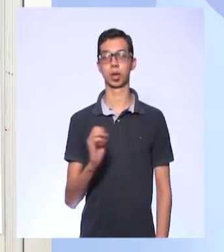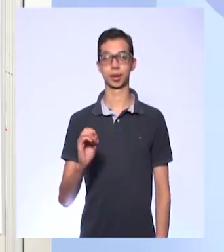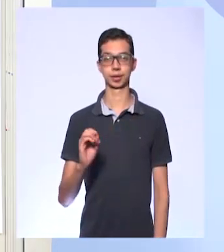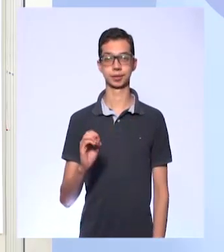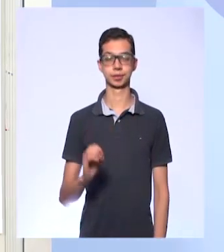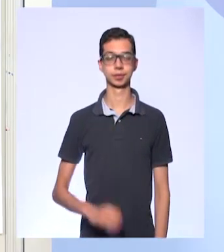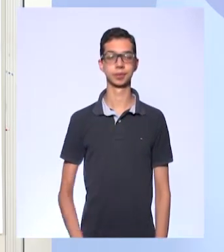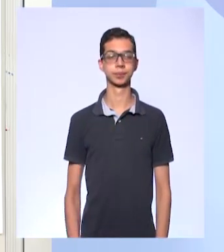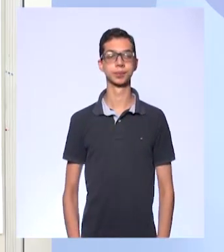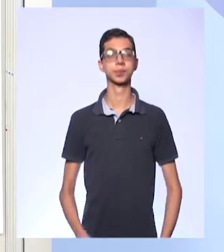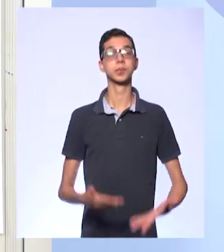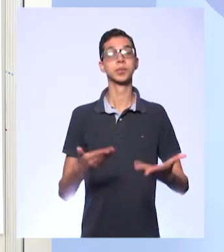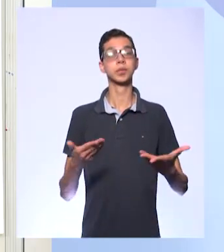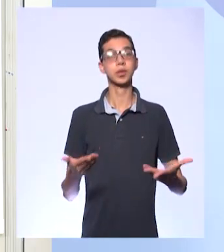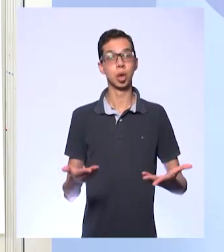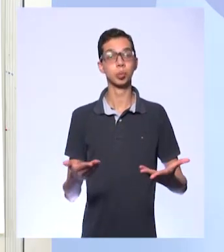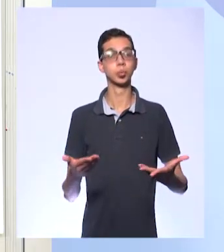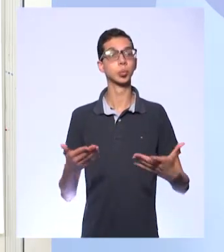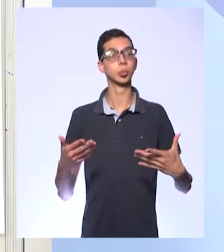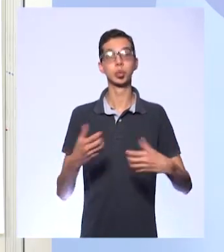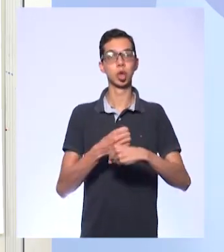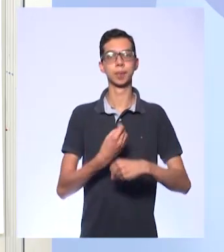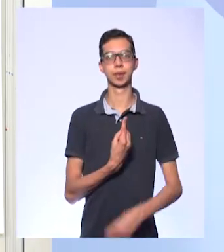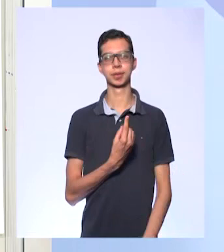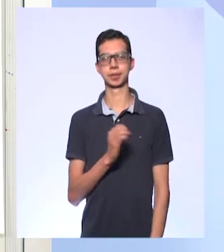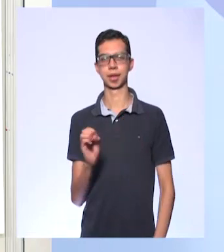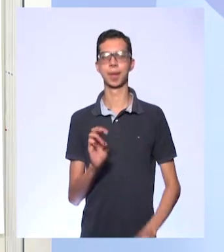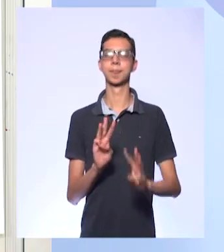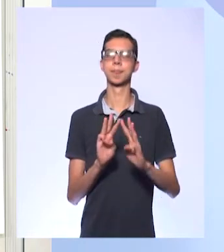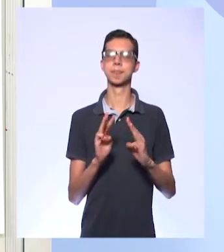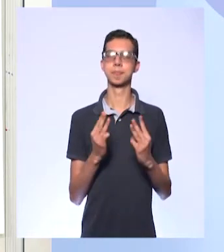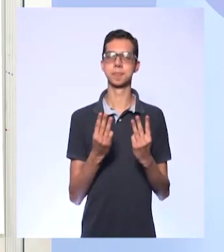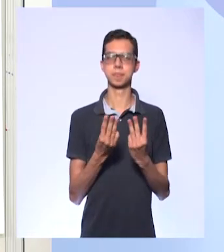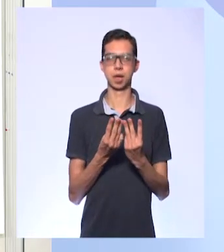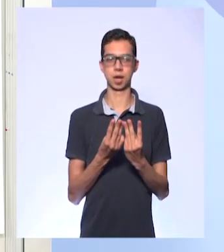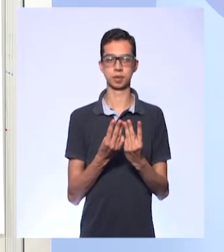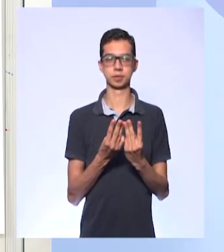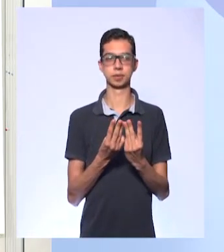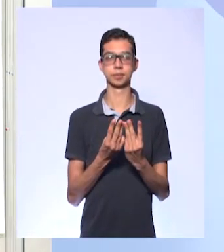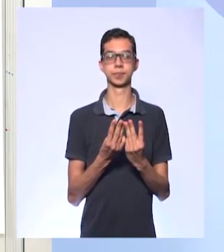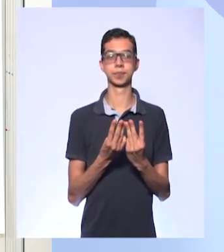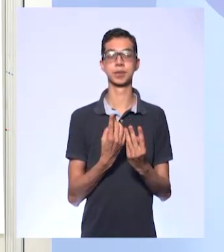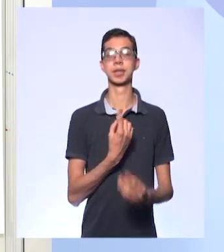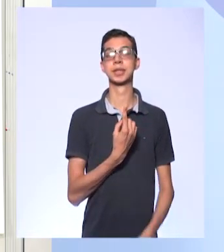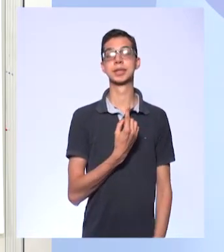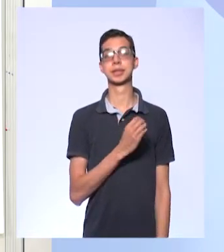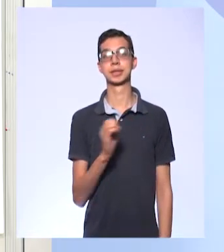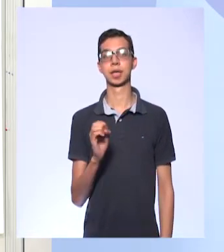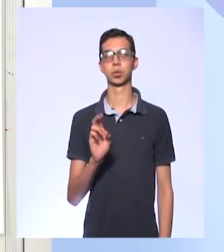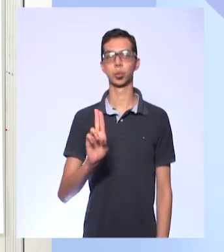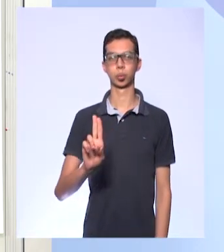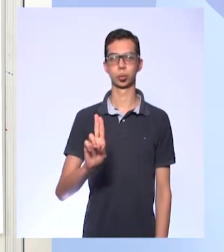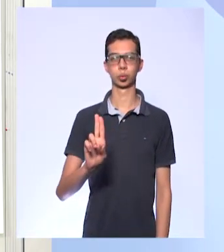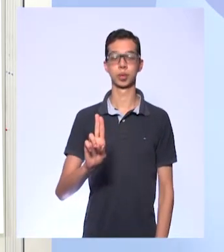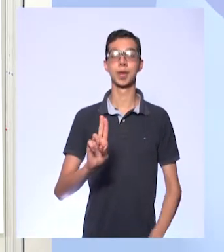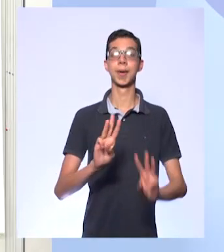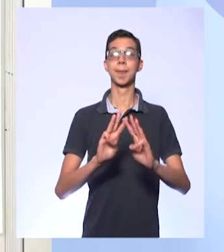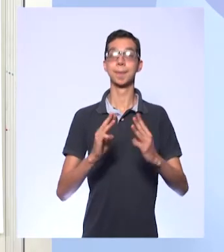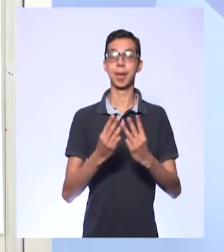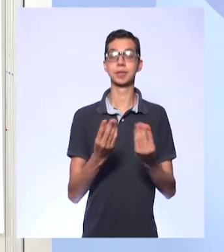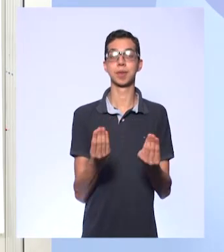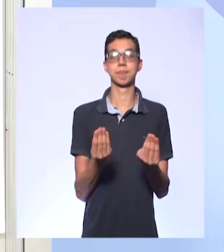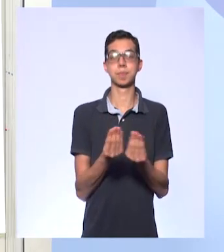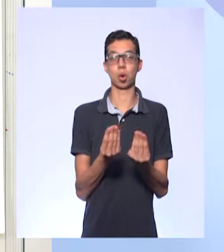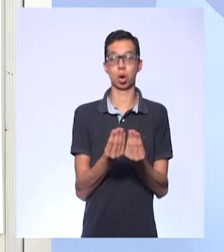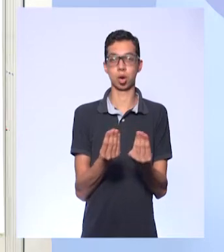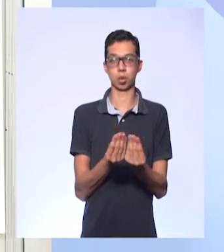Então, a massa... Um pouquinho do lado, ok? Deixa eu pôr aqui, vai. 100 U. Então, a massa molecular da